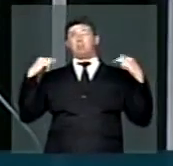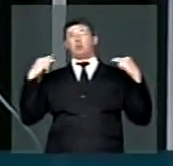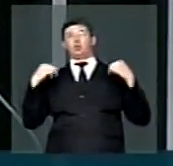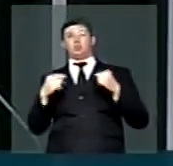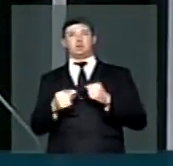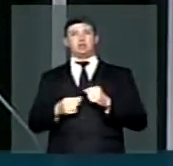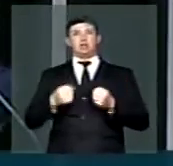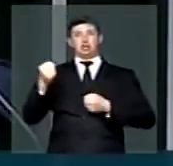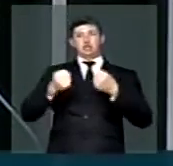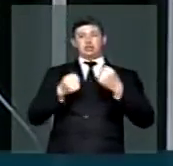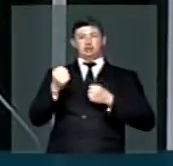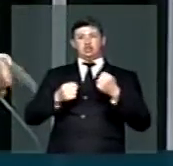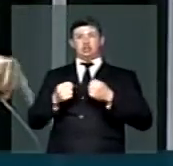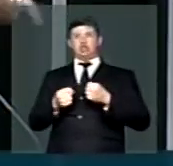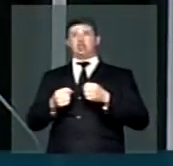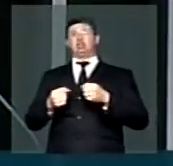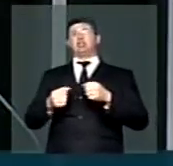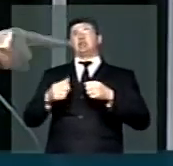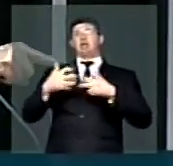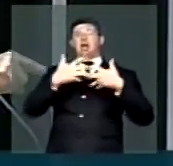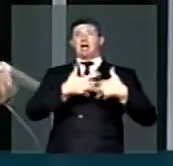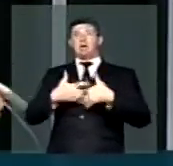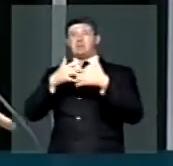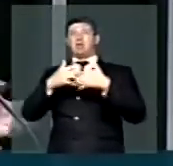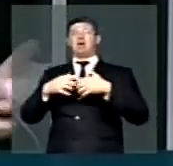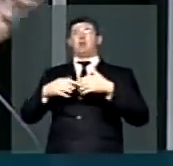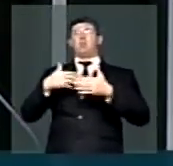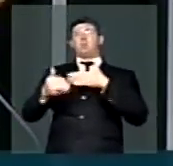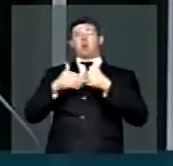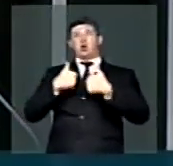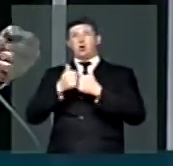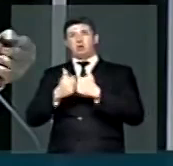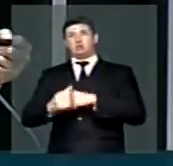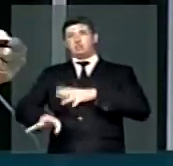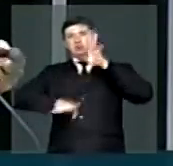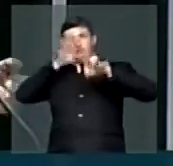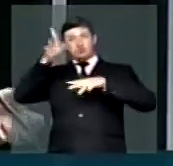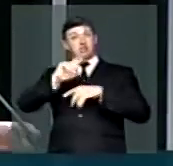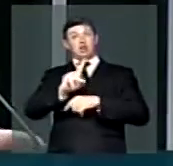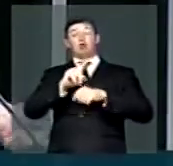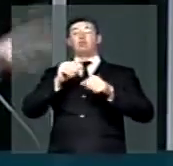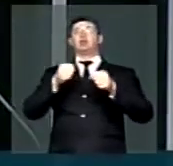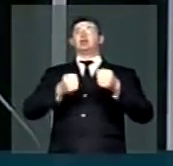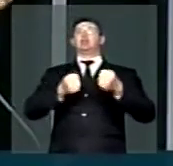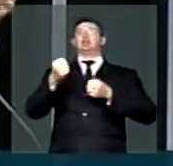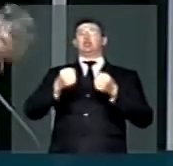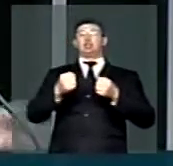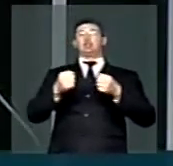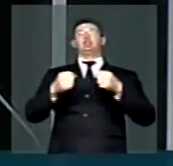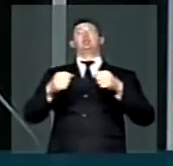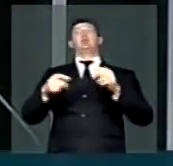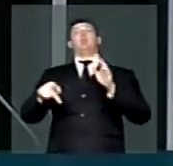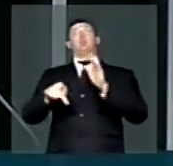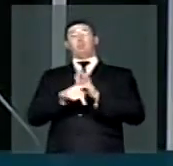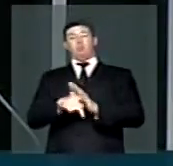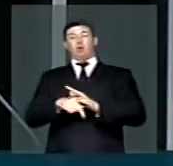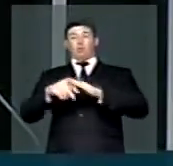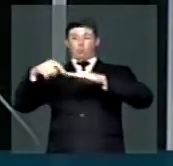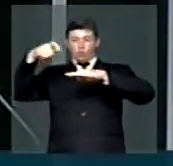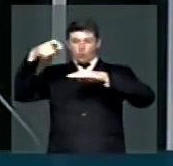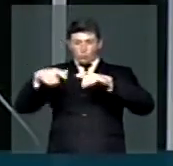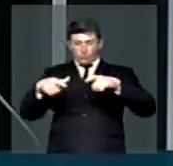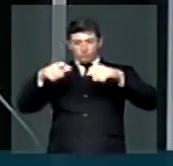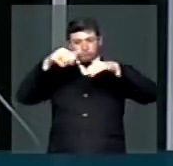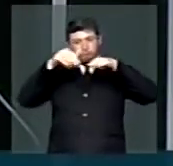que dirige patrola, trator ou caminhão, e sim dirige veículo que conduz